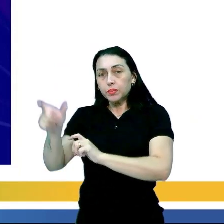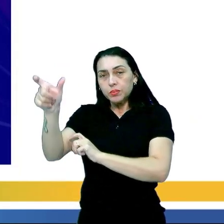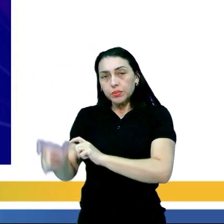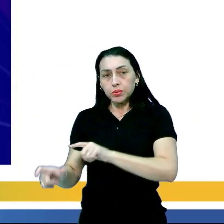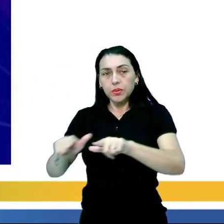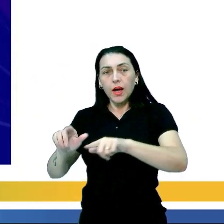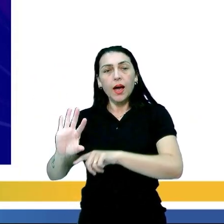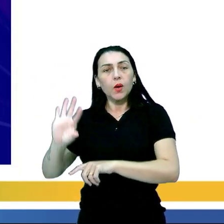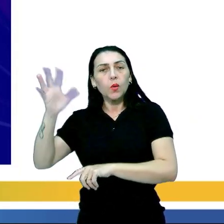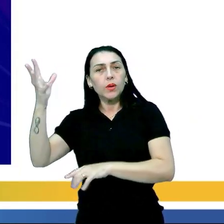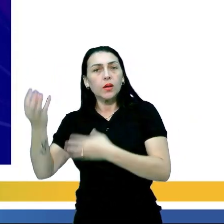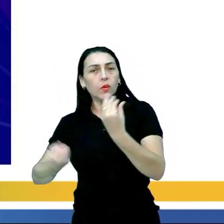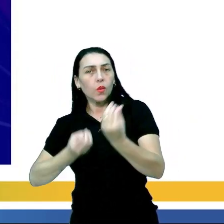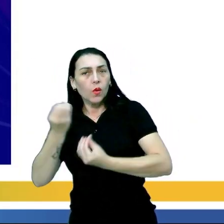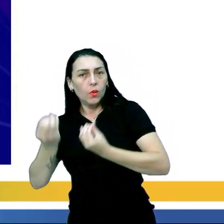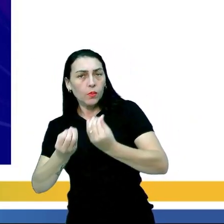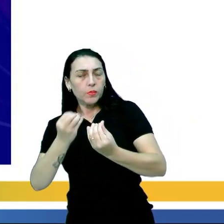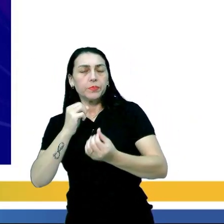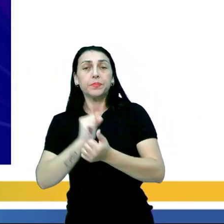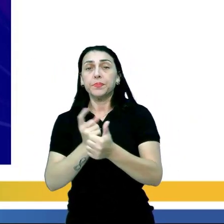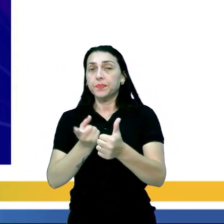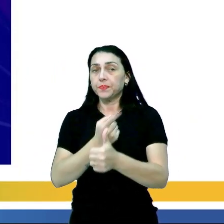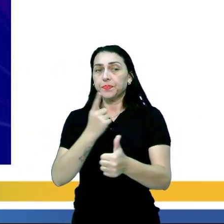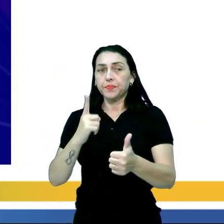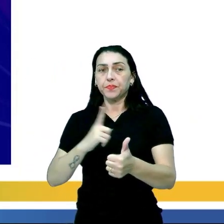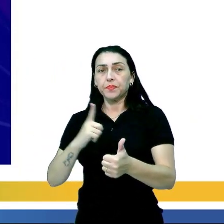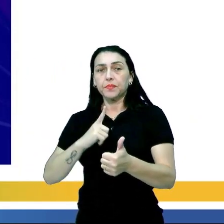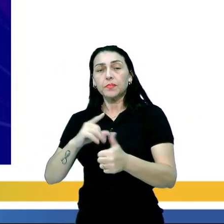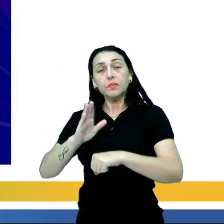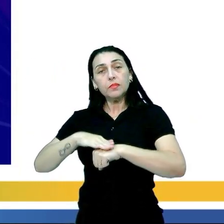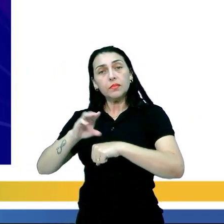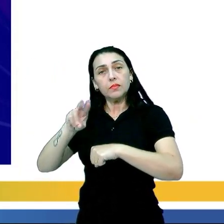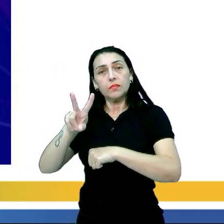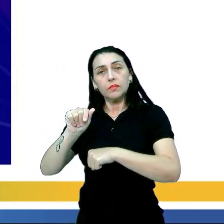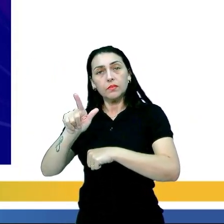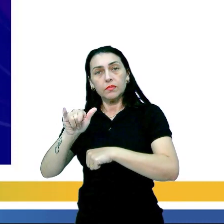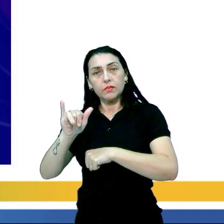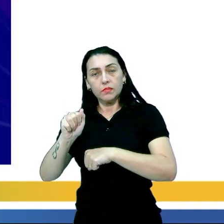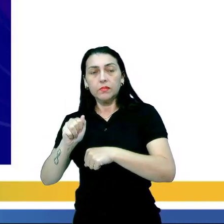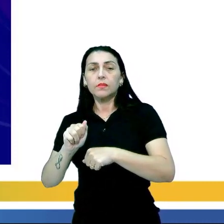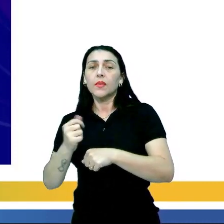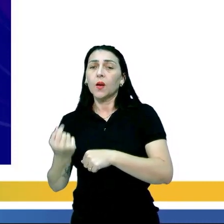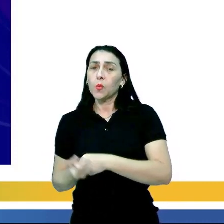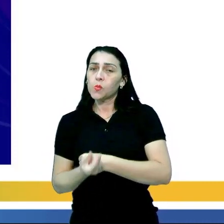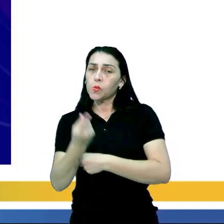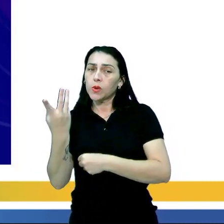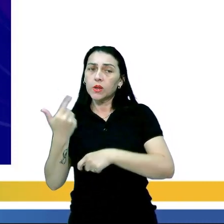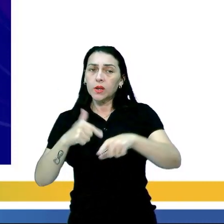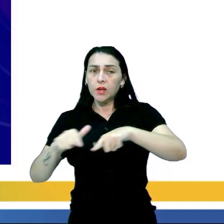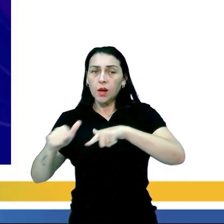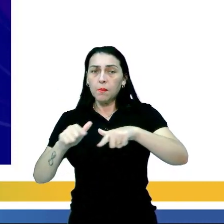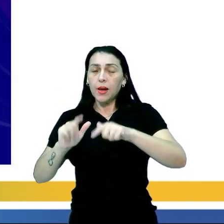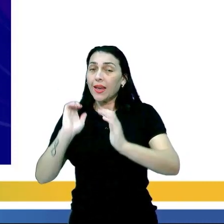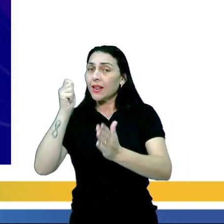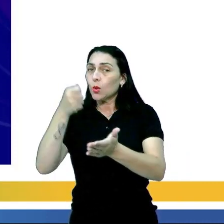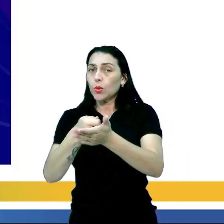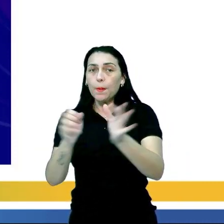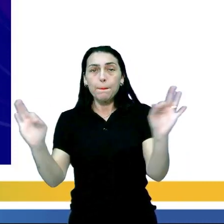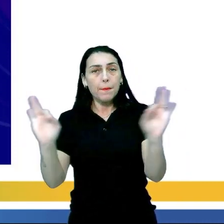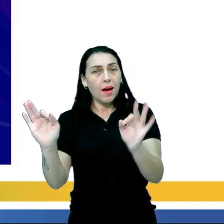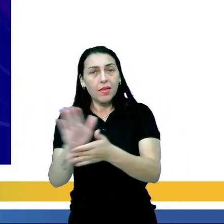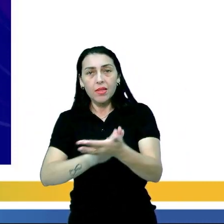ela acontece de que maneira? Então, primeiro nós temos a questão da mais-valia, que é a quantidade de trabalho não paga